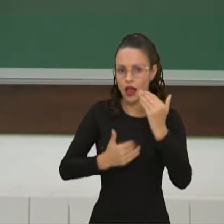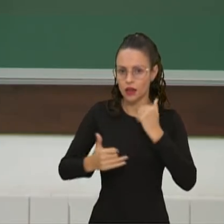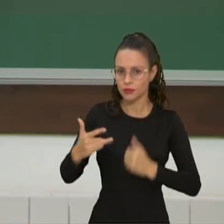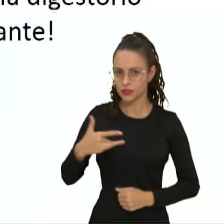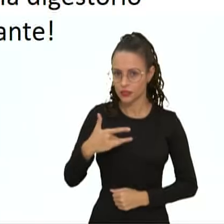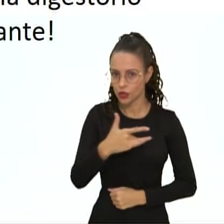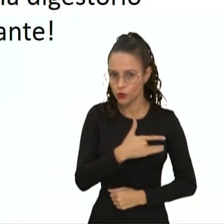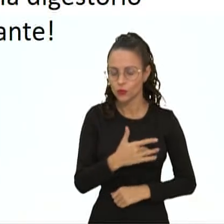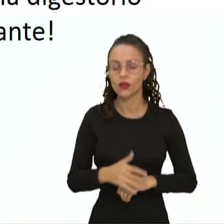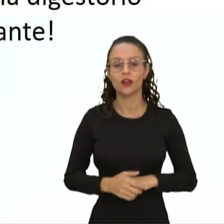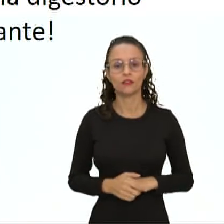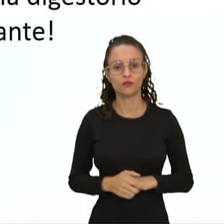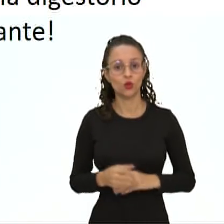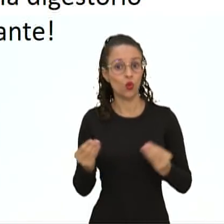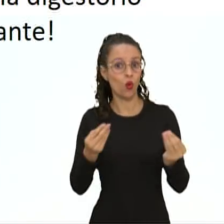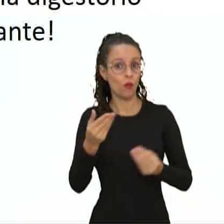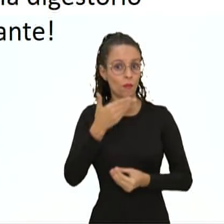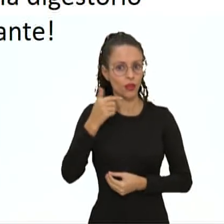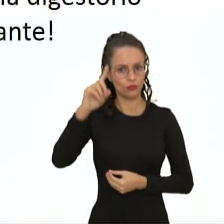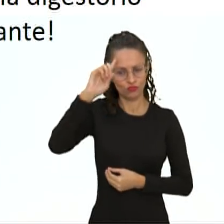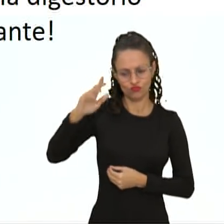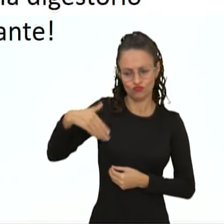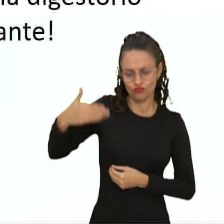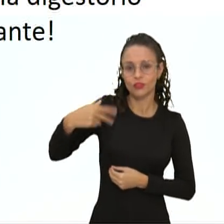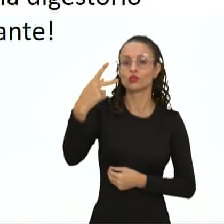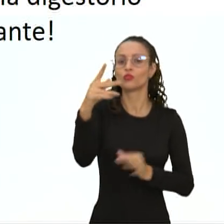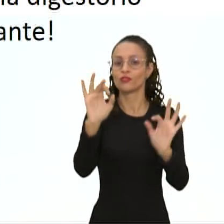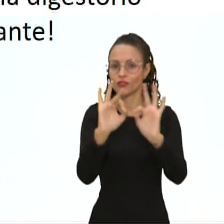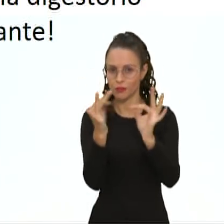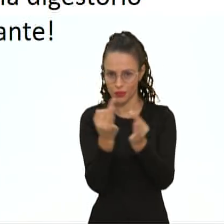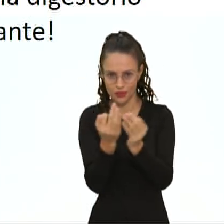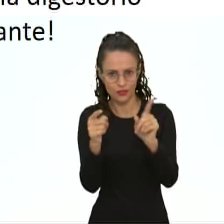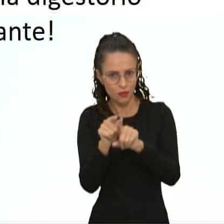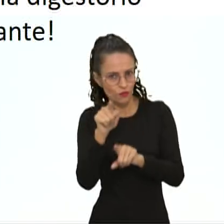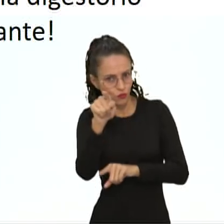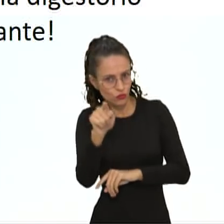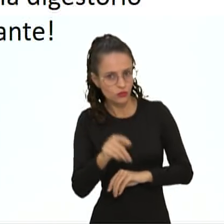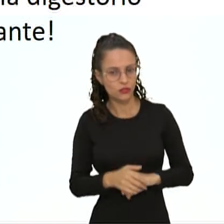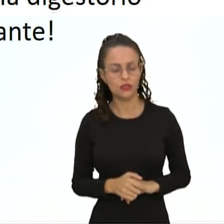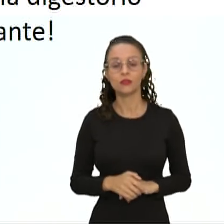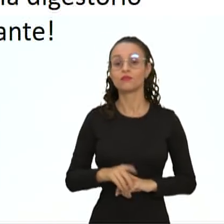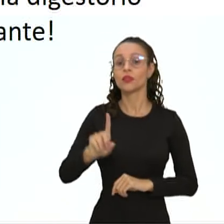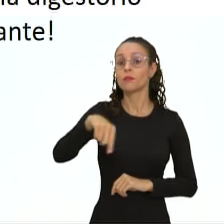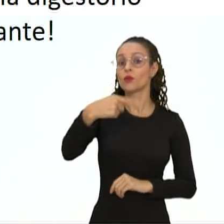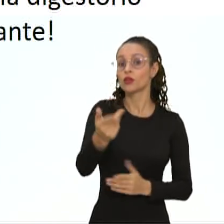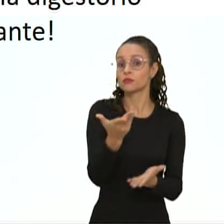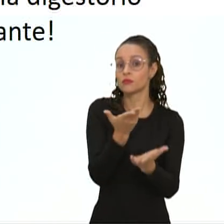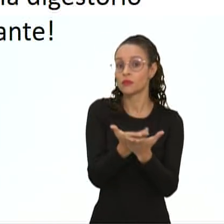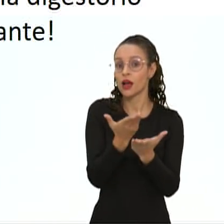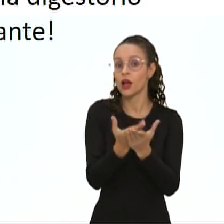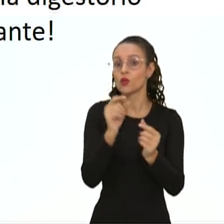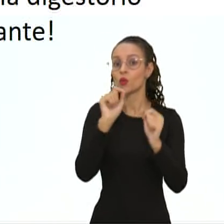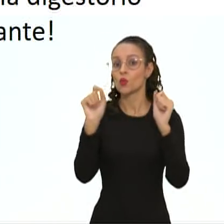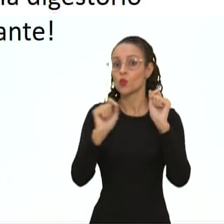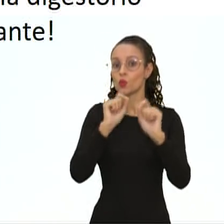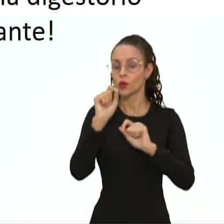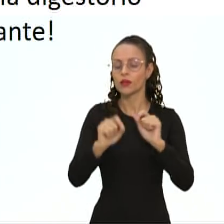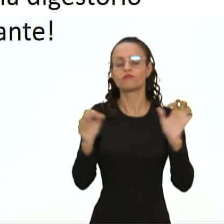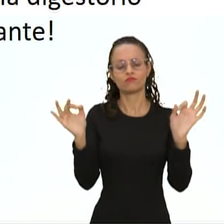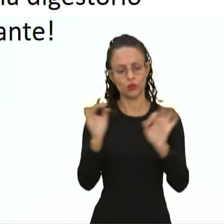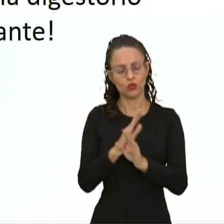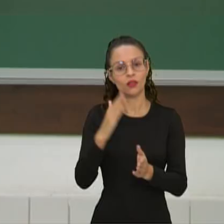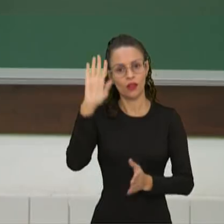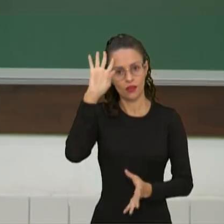sua alimentação, no seu dia a dia e também da sua família. E nas nossas próximas aulas, então, agora estamos prontos